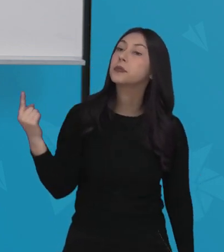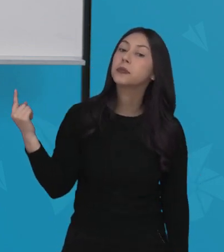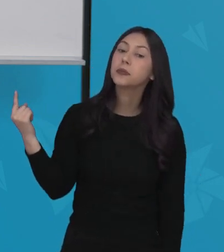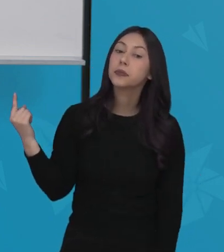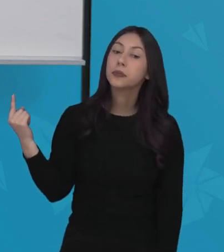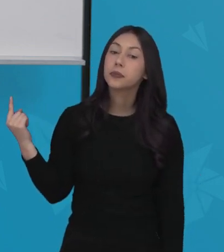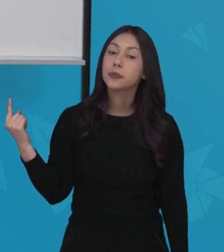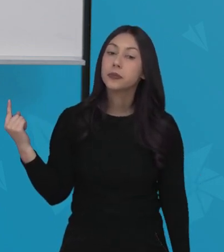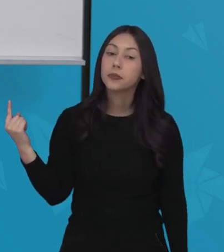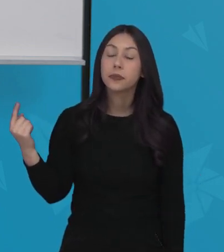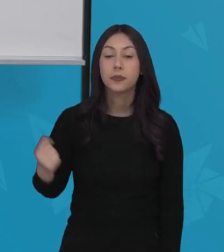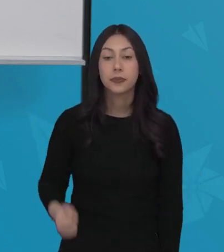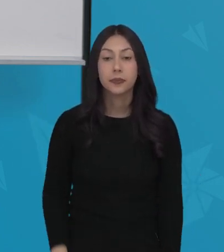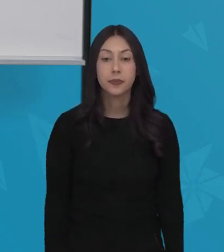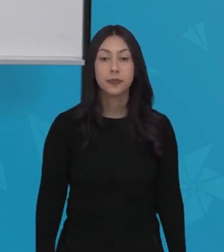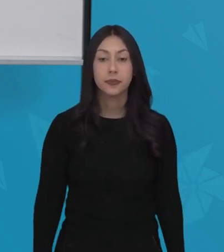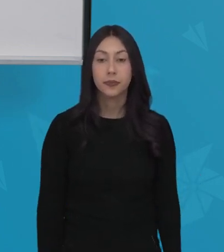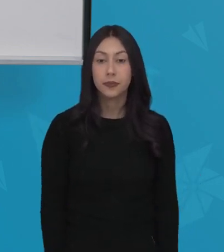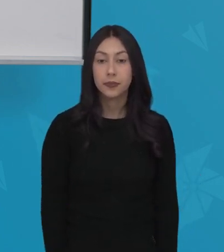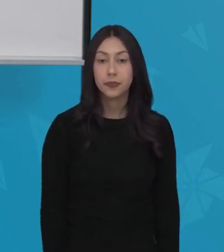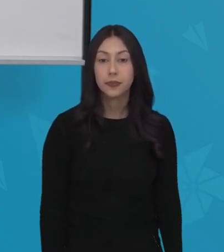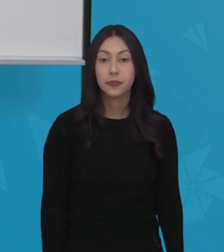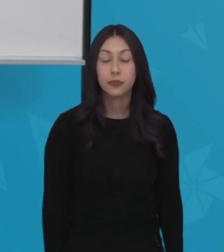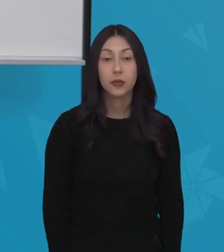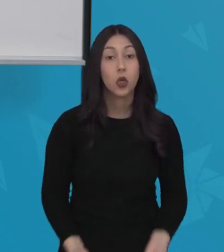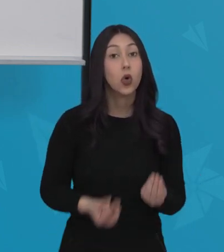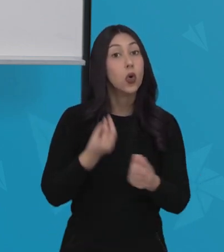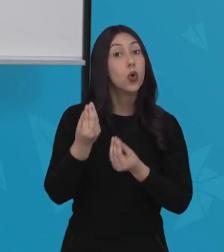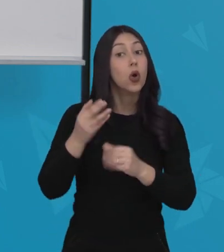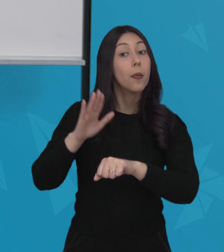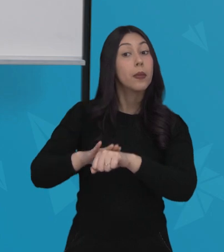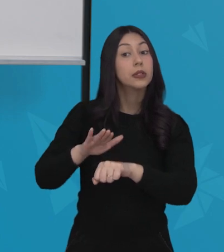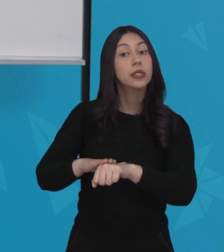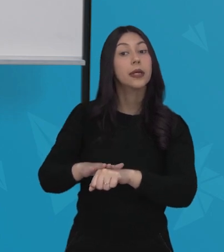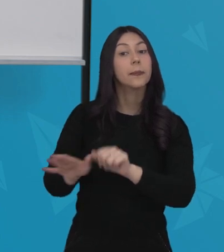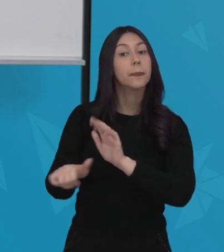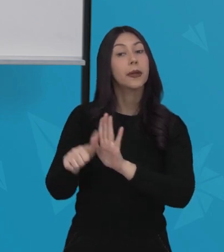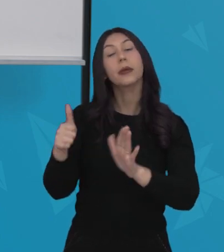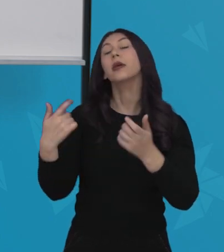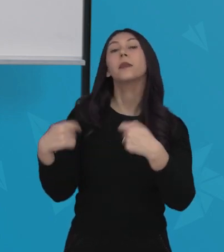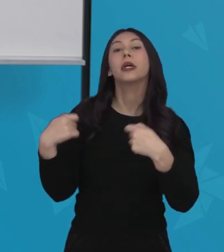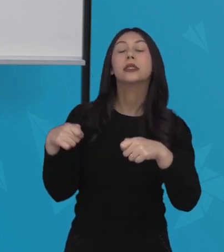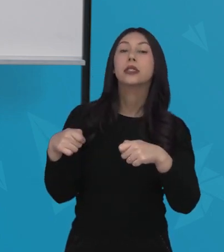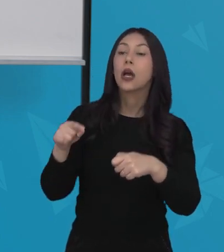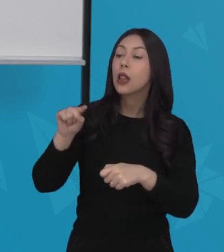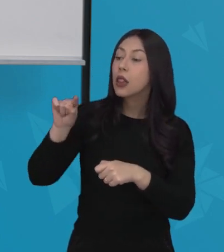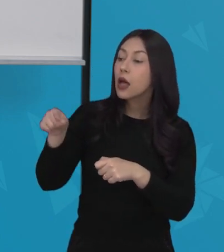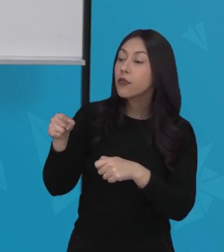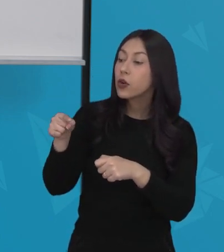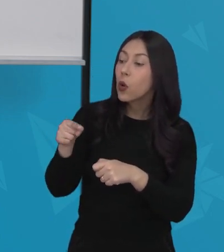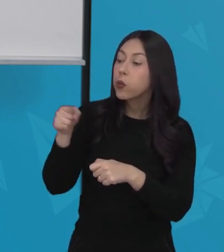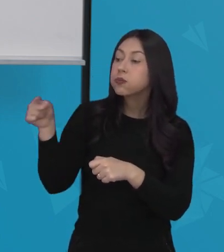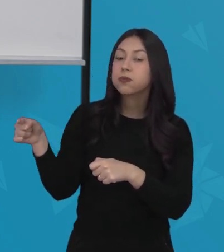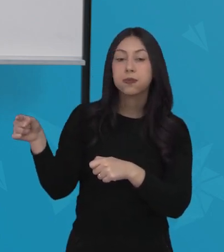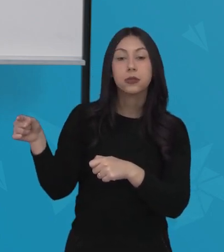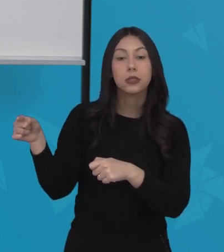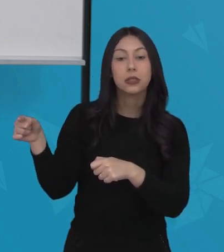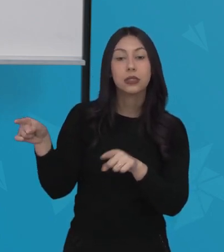4,5 por 3. Para fazer essa divisão, a gente pega, tira essa vírgulazinha